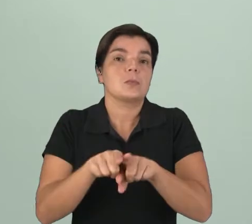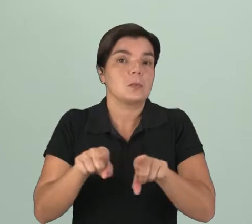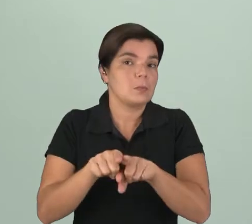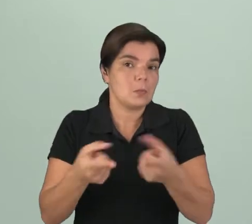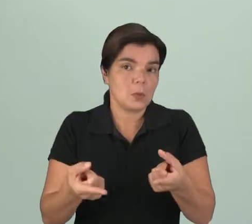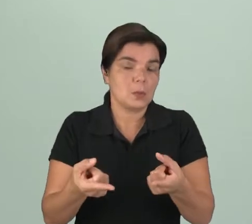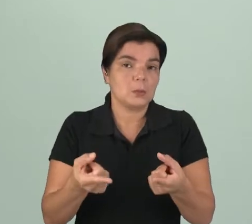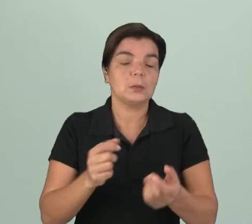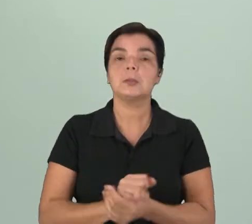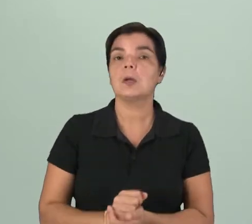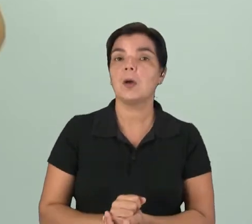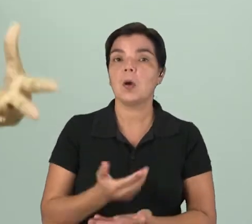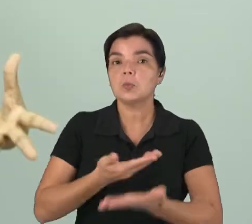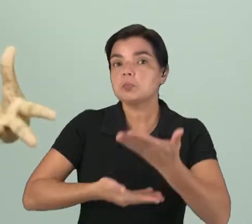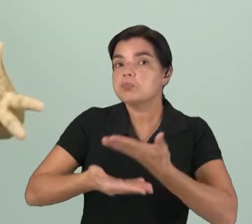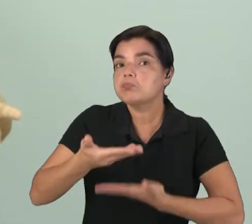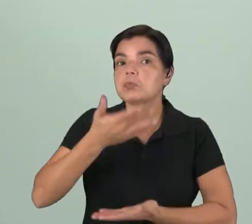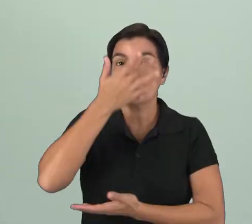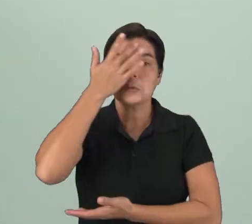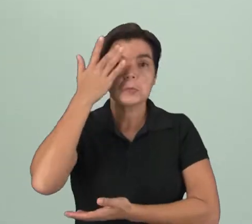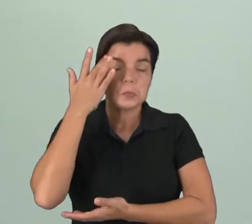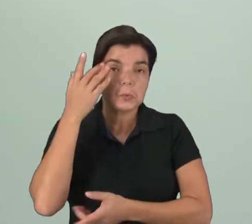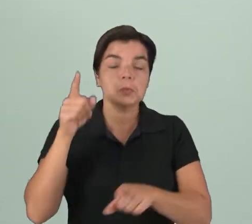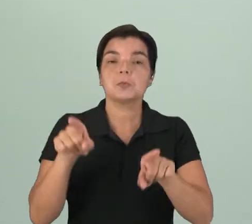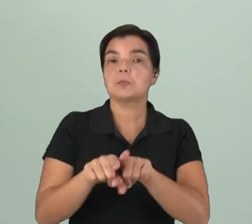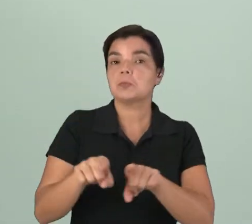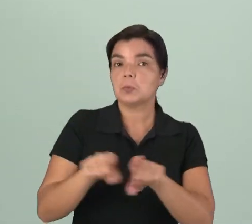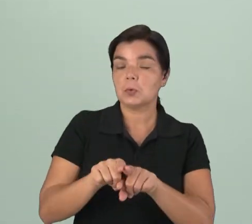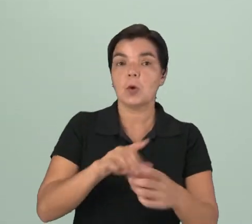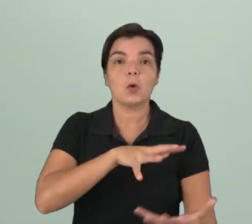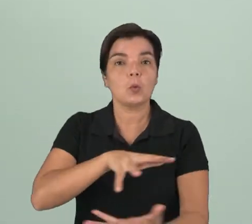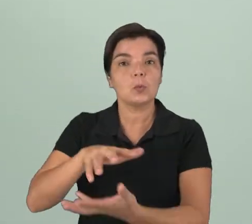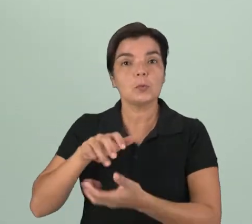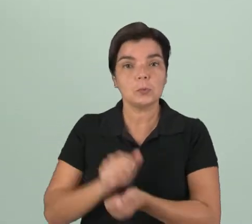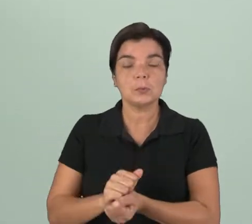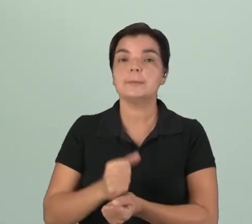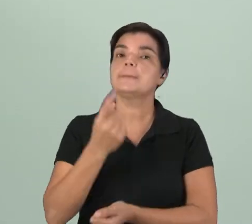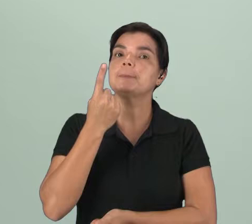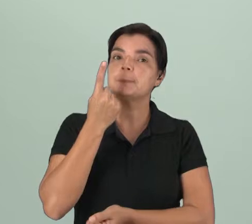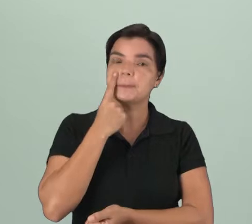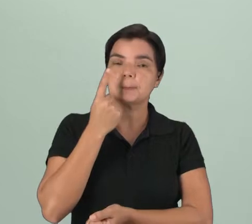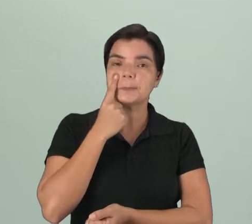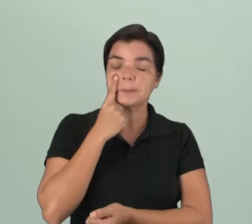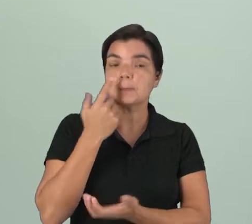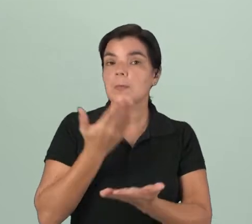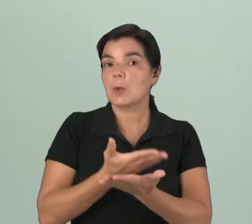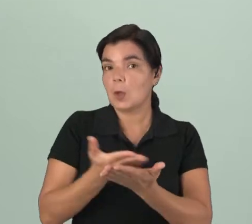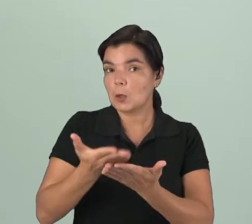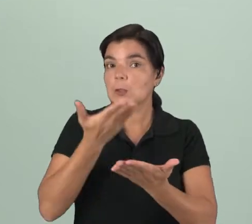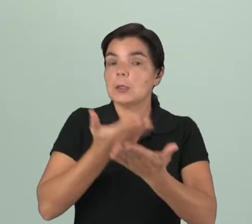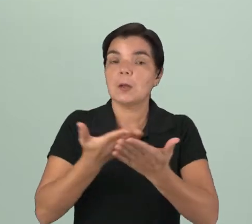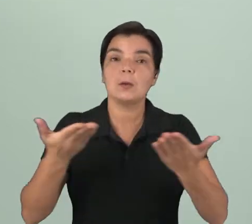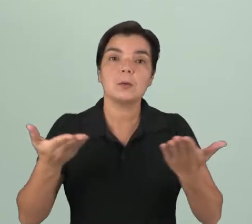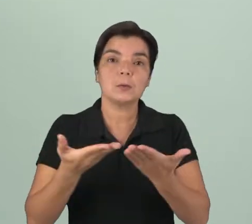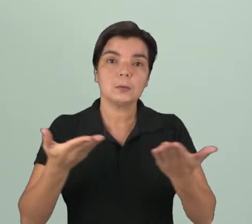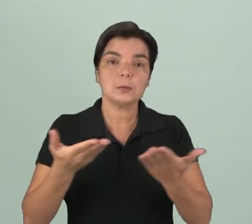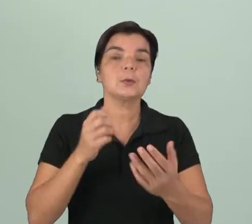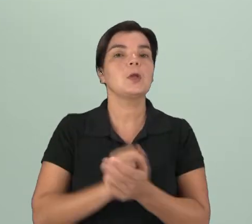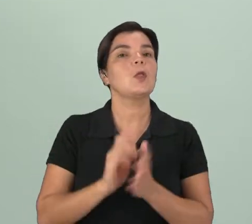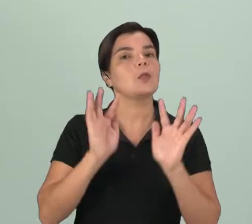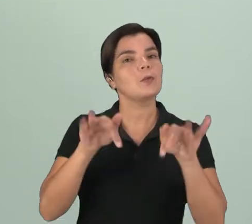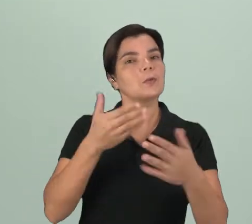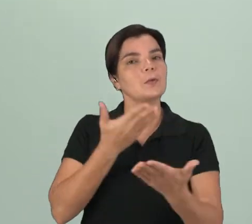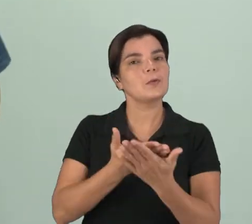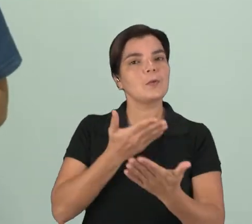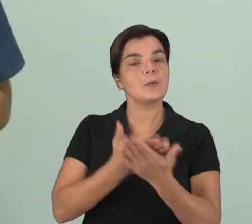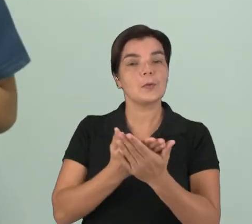né? A nossa relação com as pessoas, a nossa relação com o mundo. Então a gente vai dar uma olhadinha nisso na nossa aula de hoje e no final da